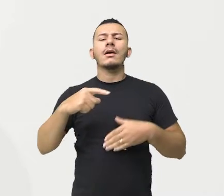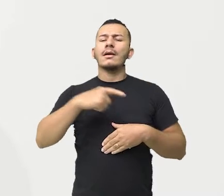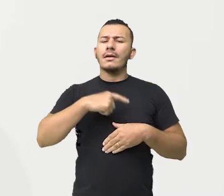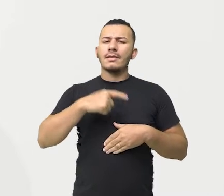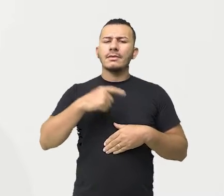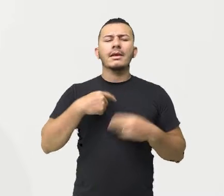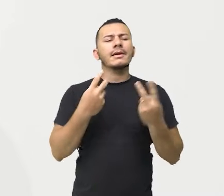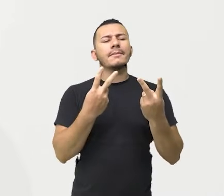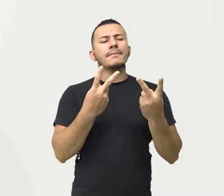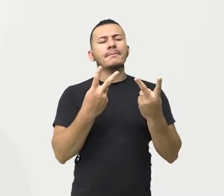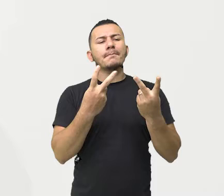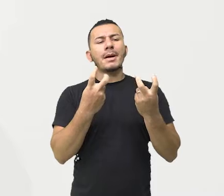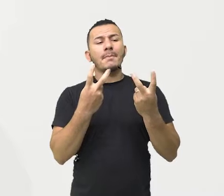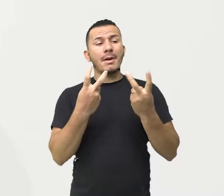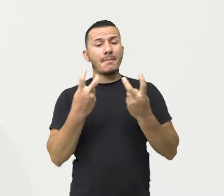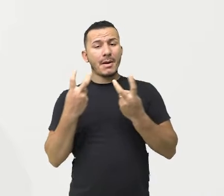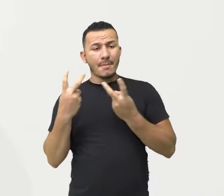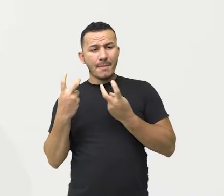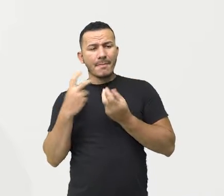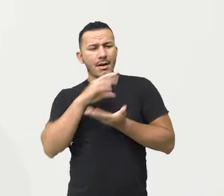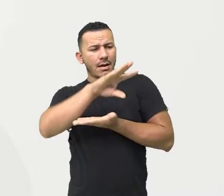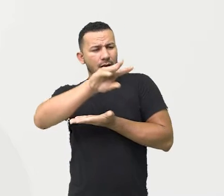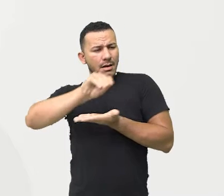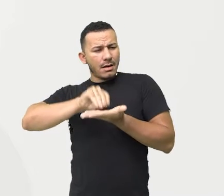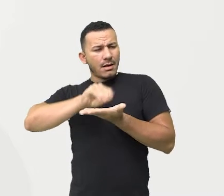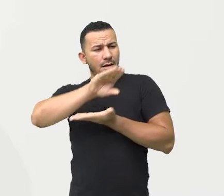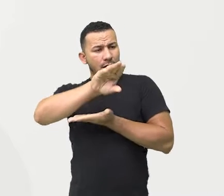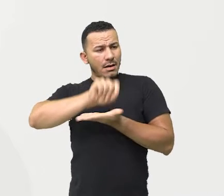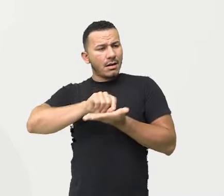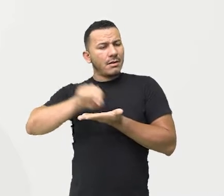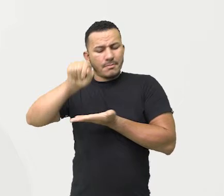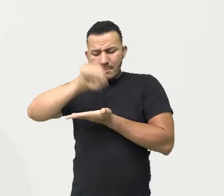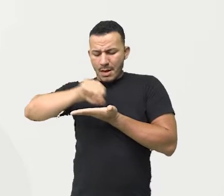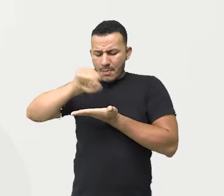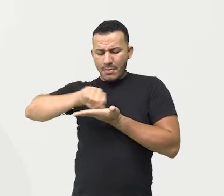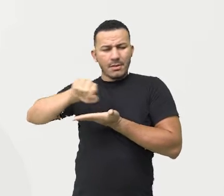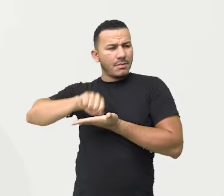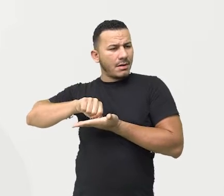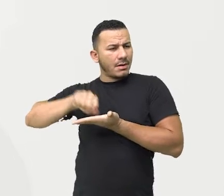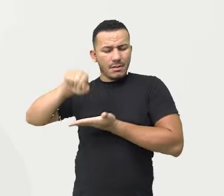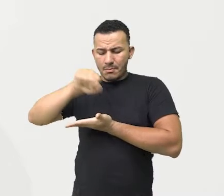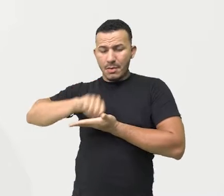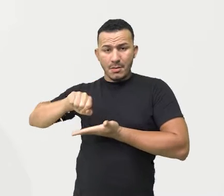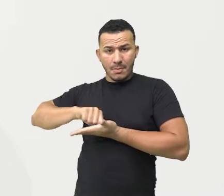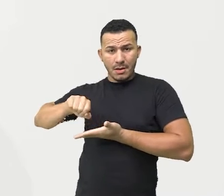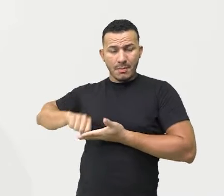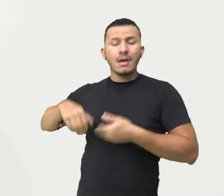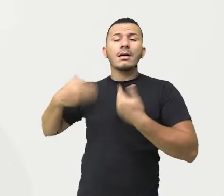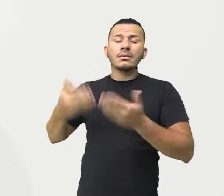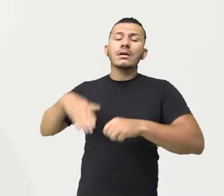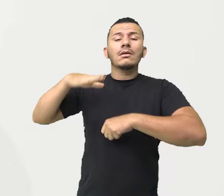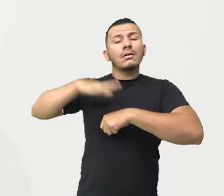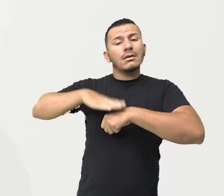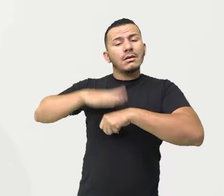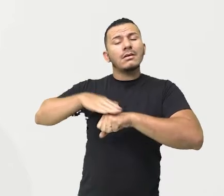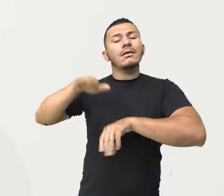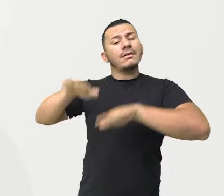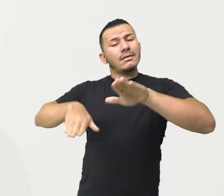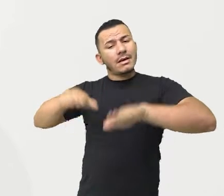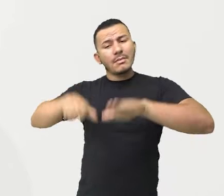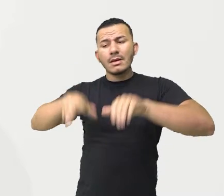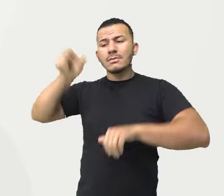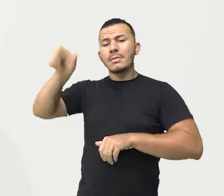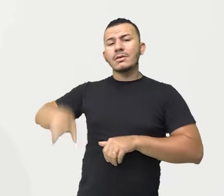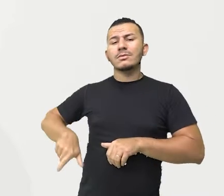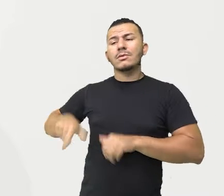as impressões e a descreve. Então, tem um olhar muito pessoal de quem está escrevendo o texto ou